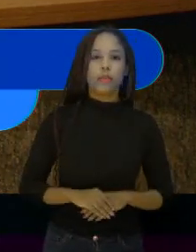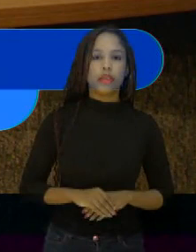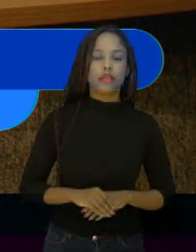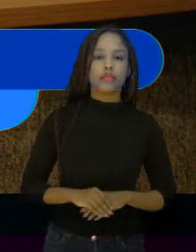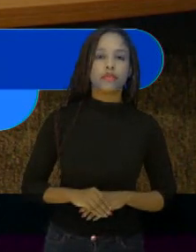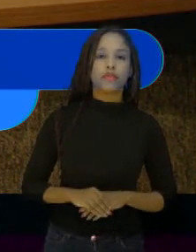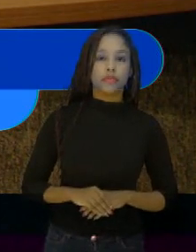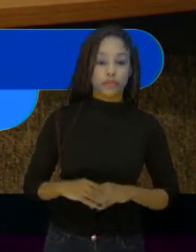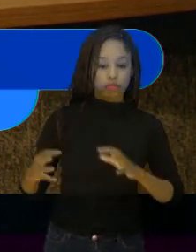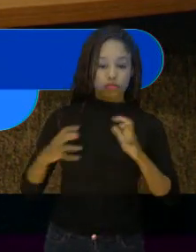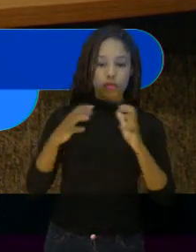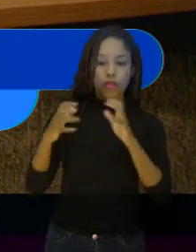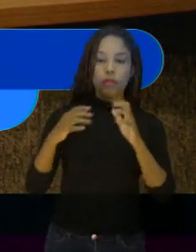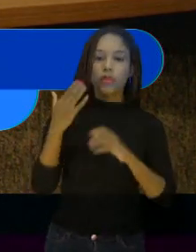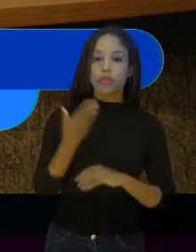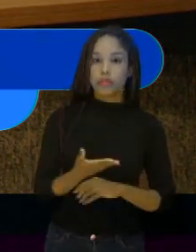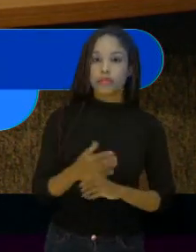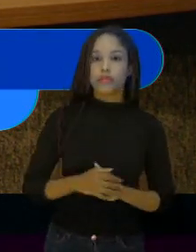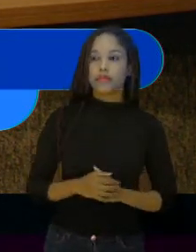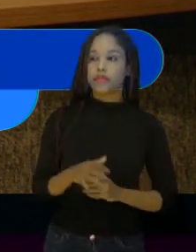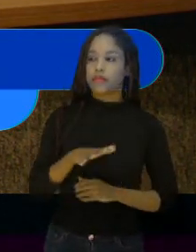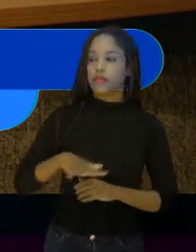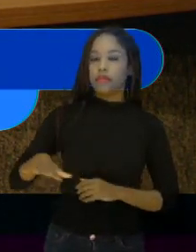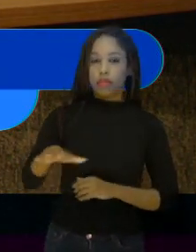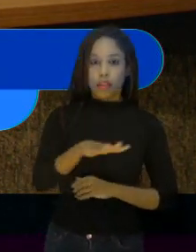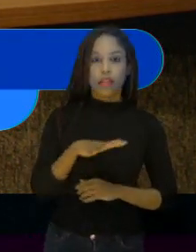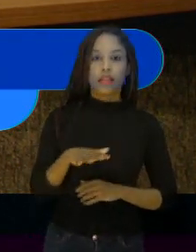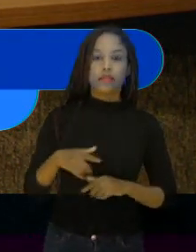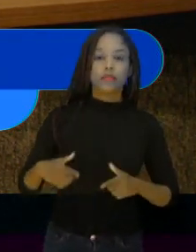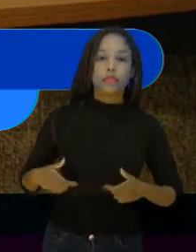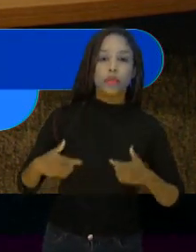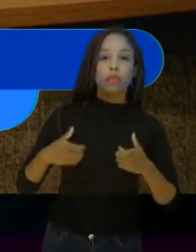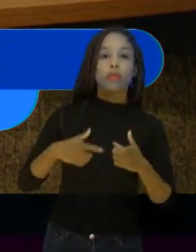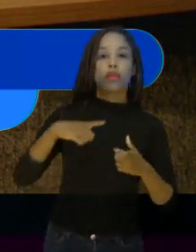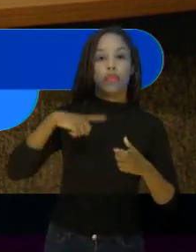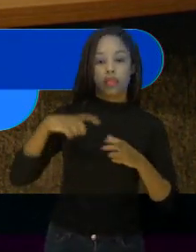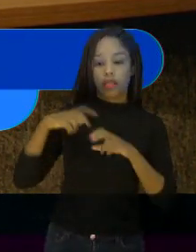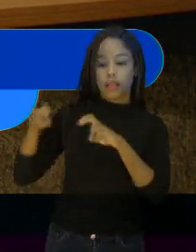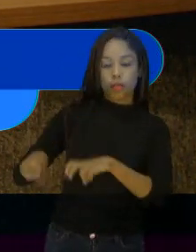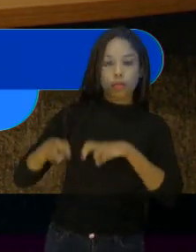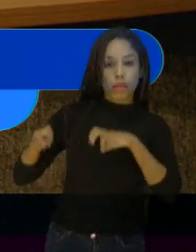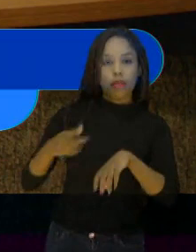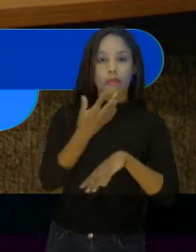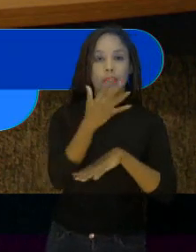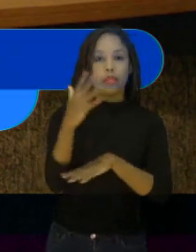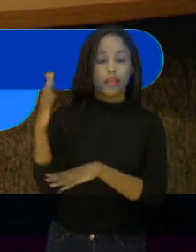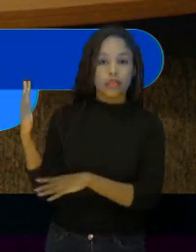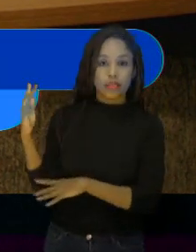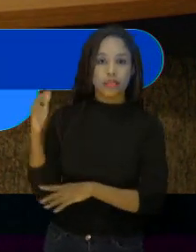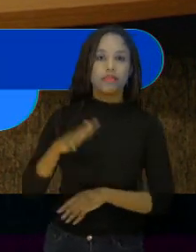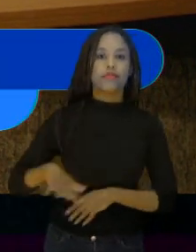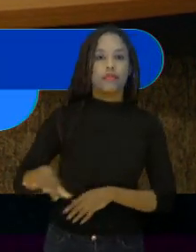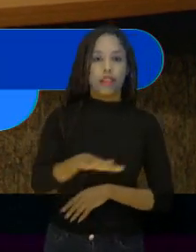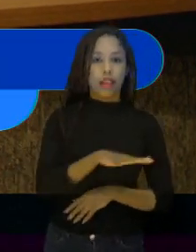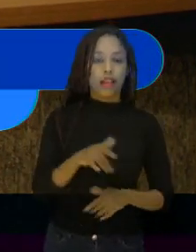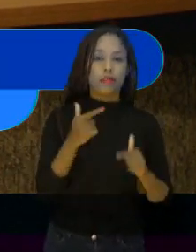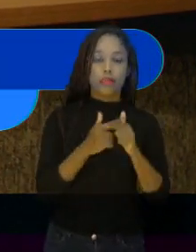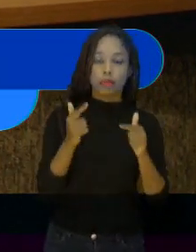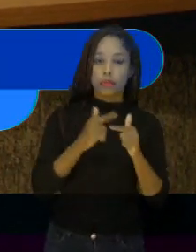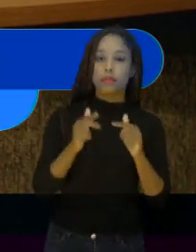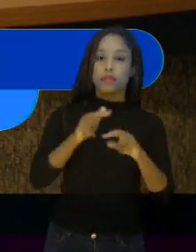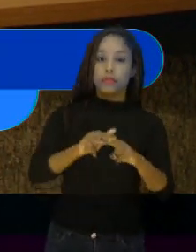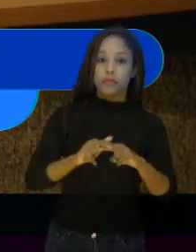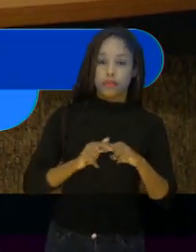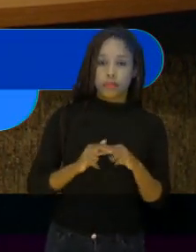esses confrontos. A região onde ocorreu esse enfrentamento era formada por plantações de tabocais com terreno acidentado, daí a